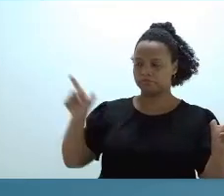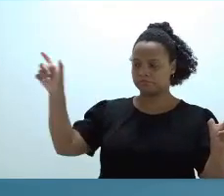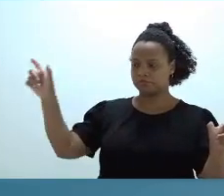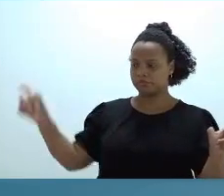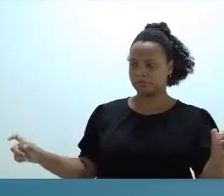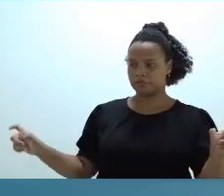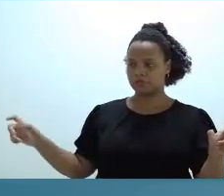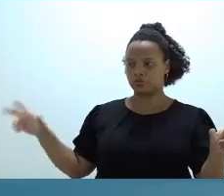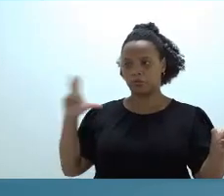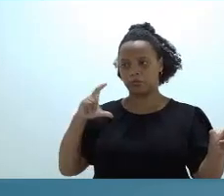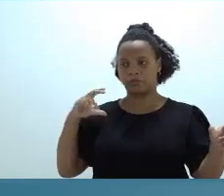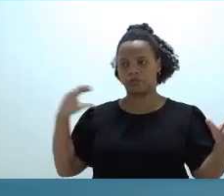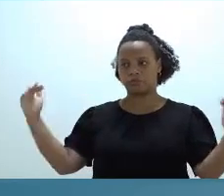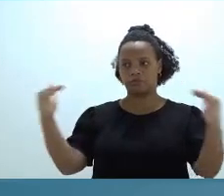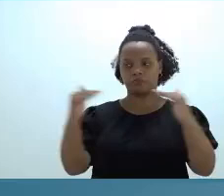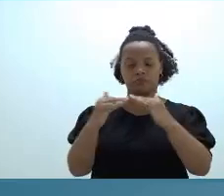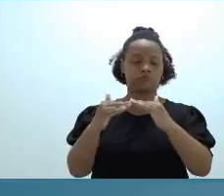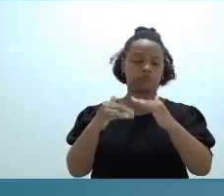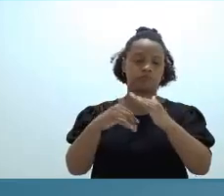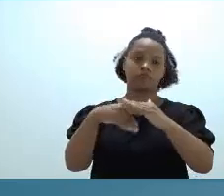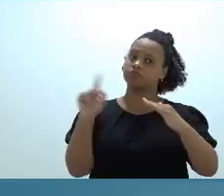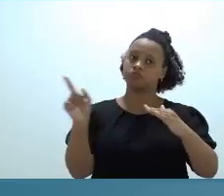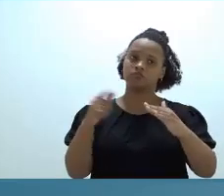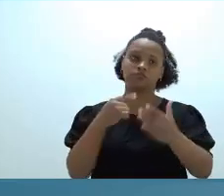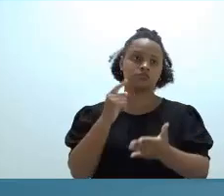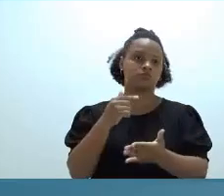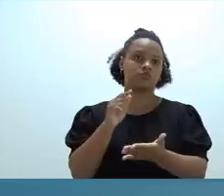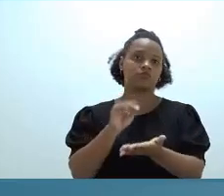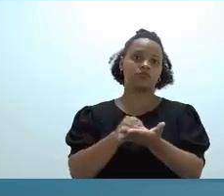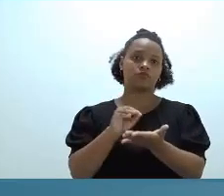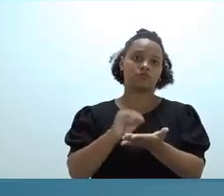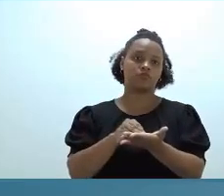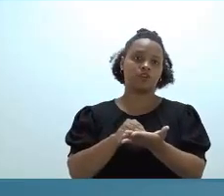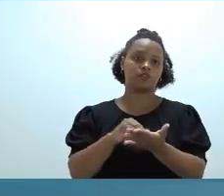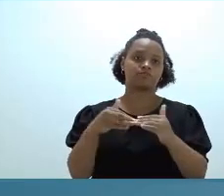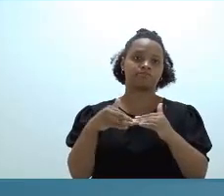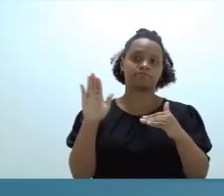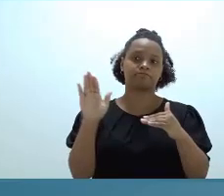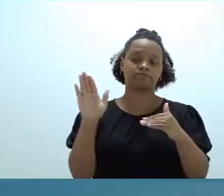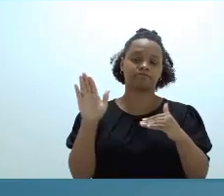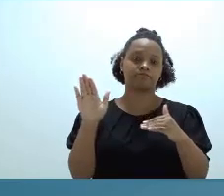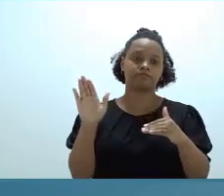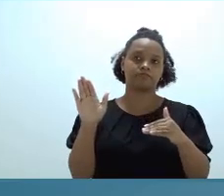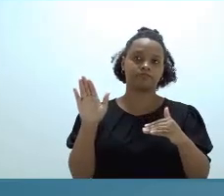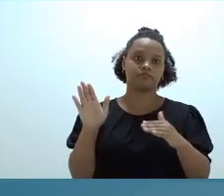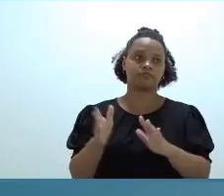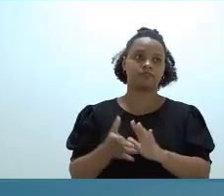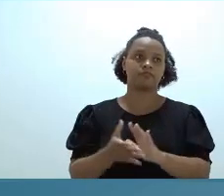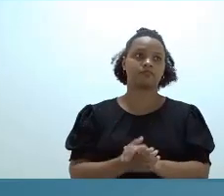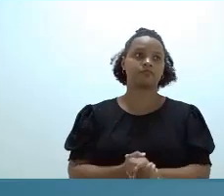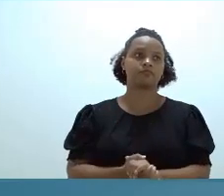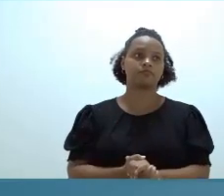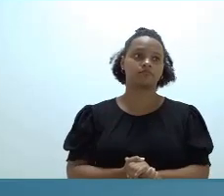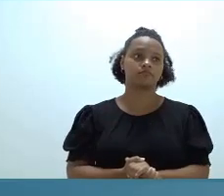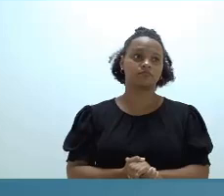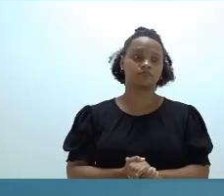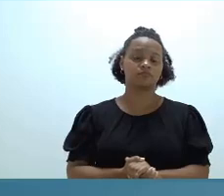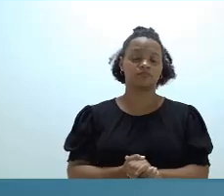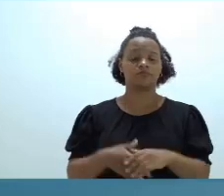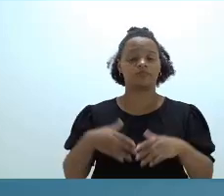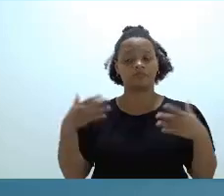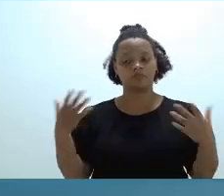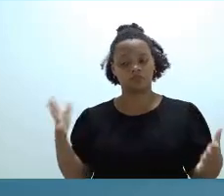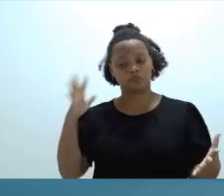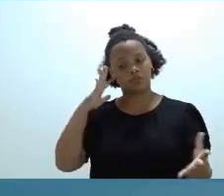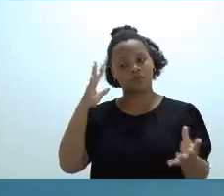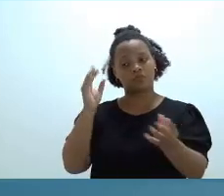mas envolve relação entre sujeitos privados, há de se ver na espécie o direito